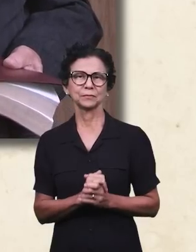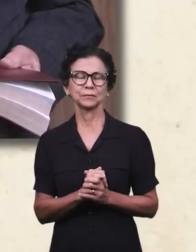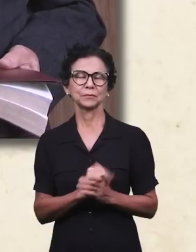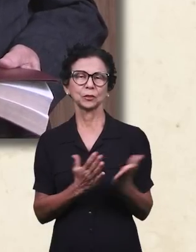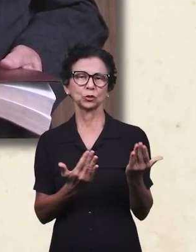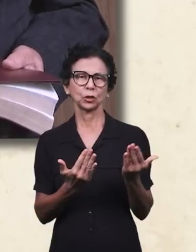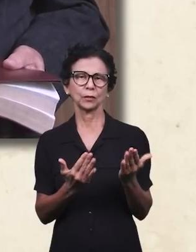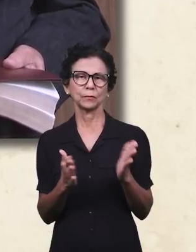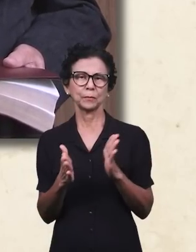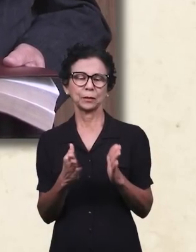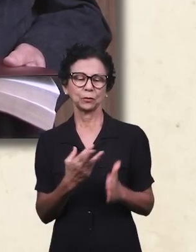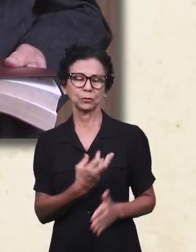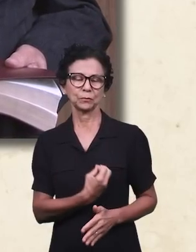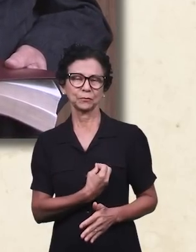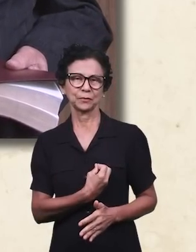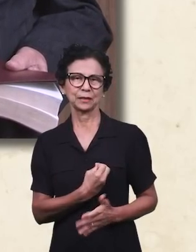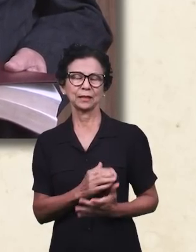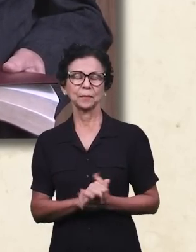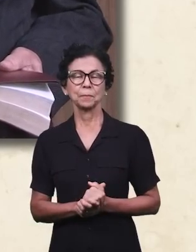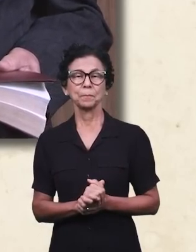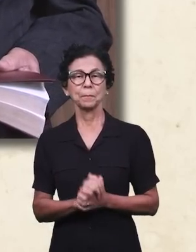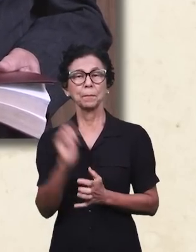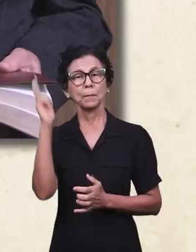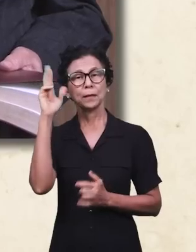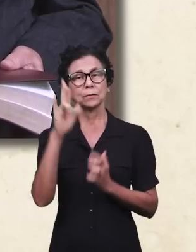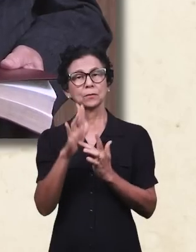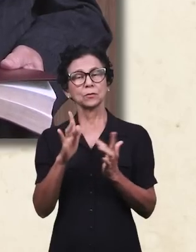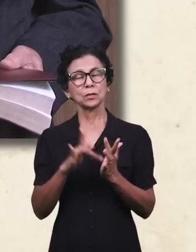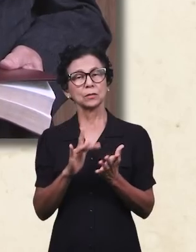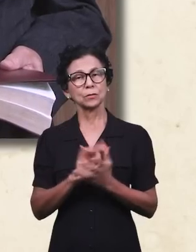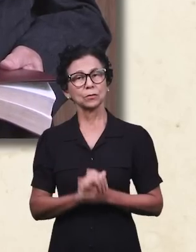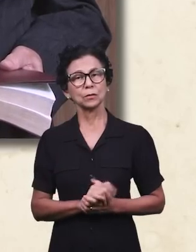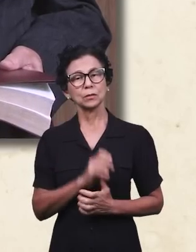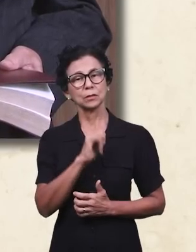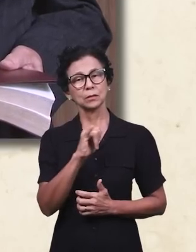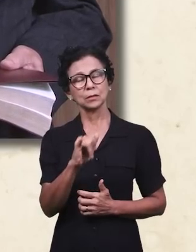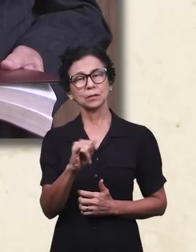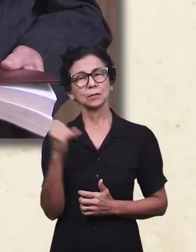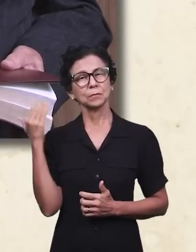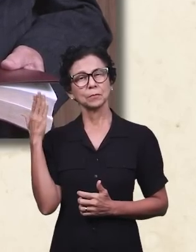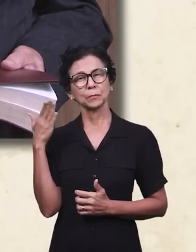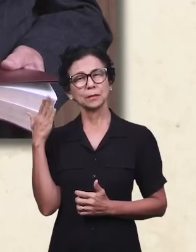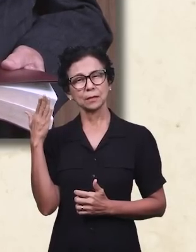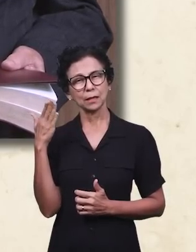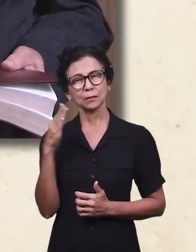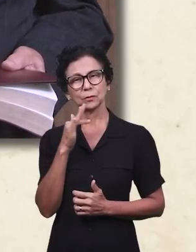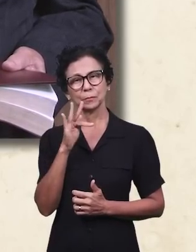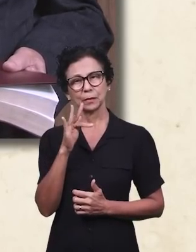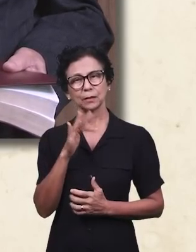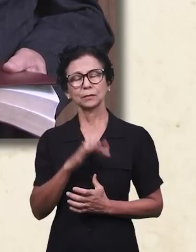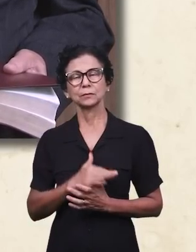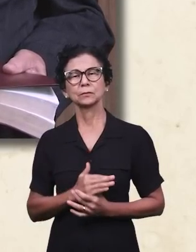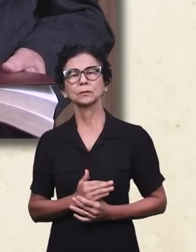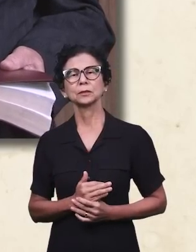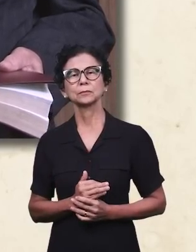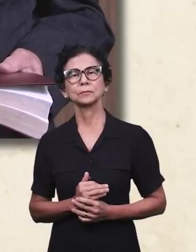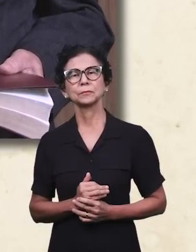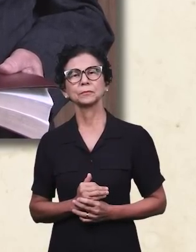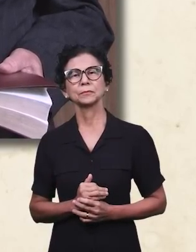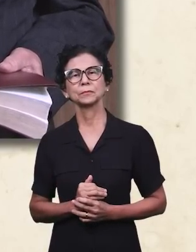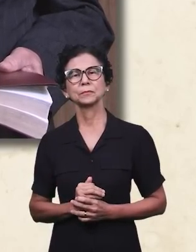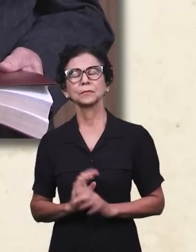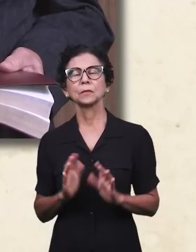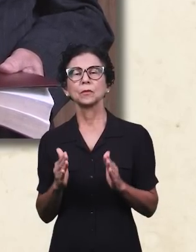mocidade, eu quero te saudar com a paz do Senhor e deixar aqui uma palavra, que é uma palavra